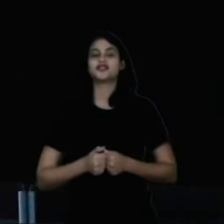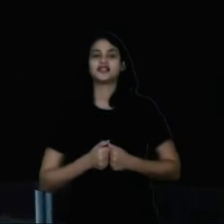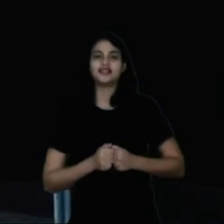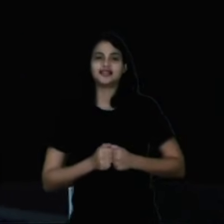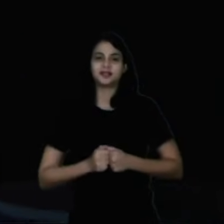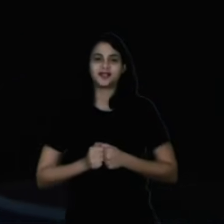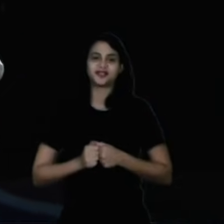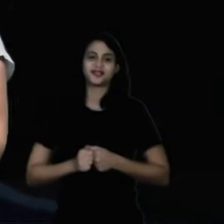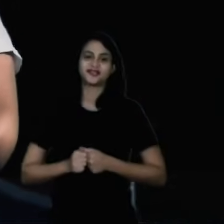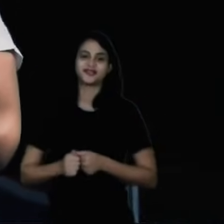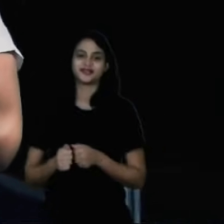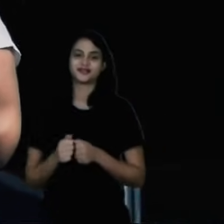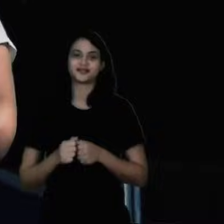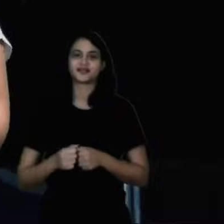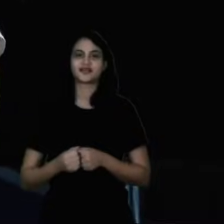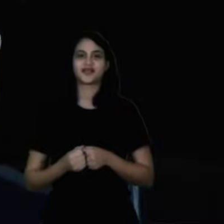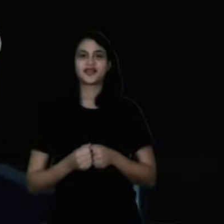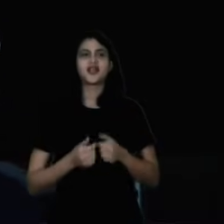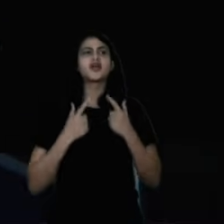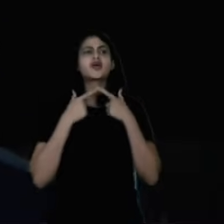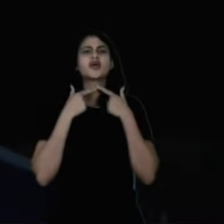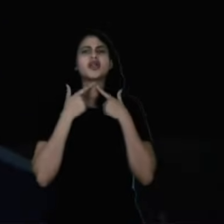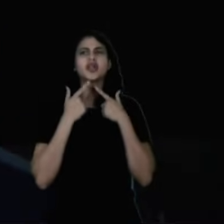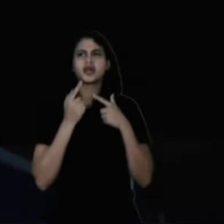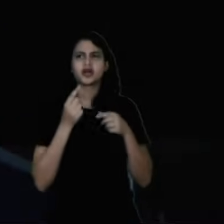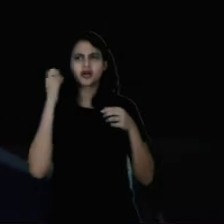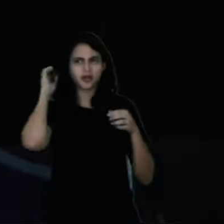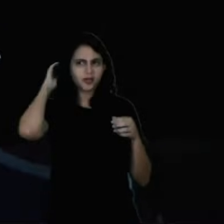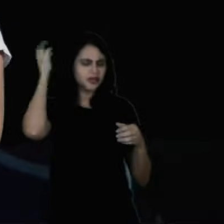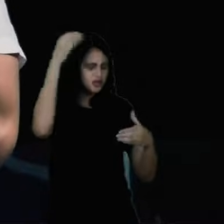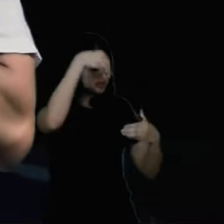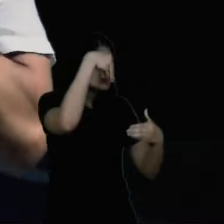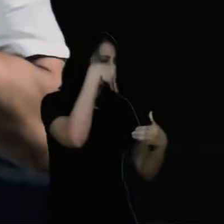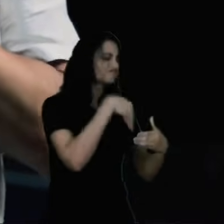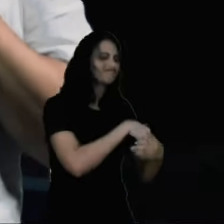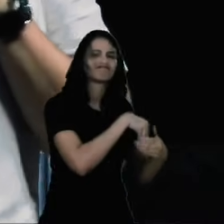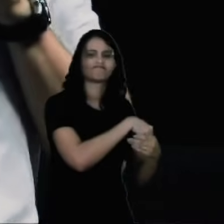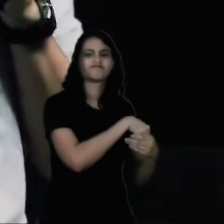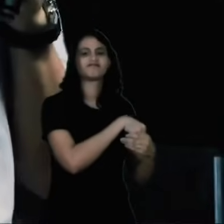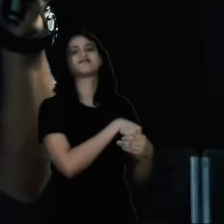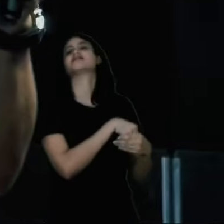que coloca o pescoço lá dentro da terra?